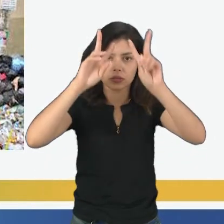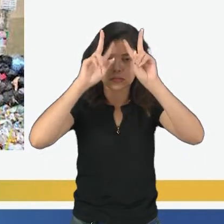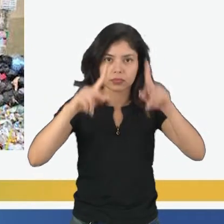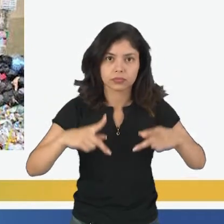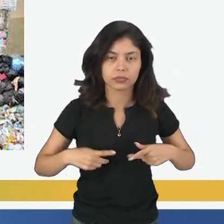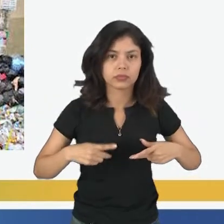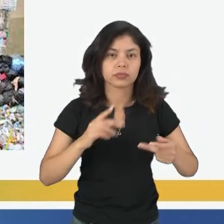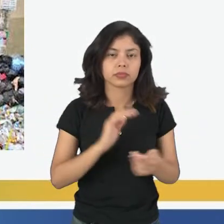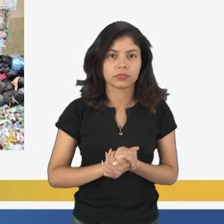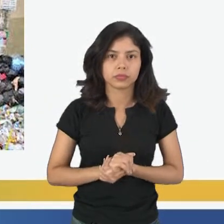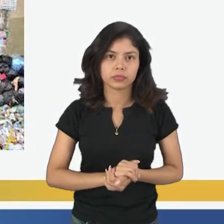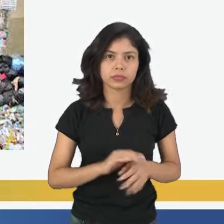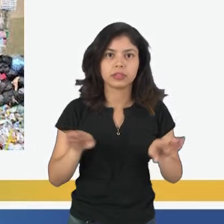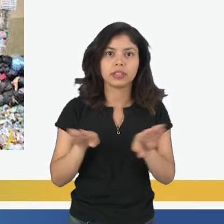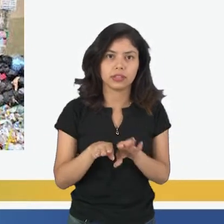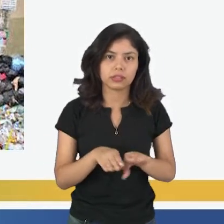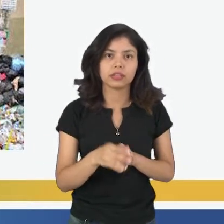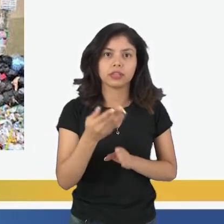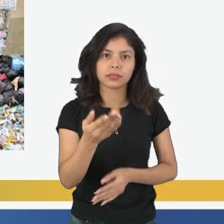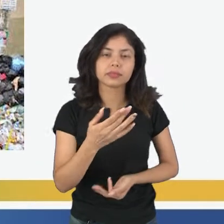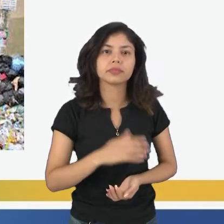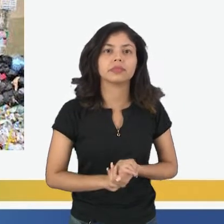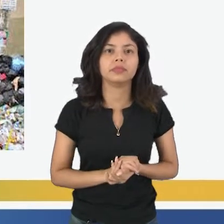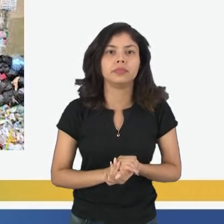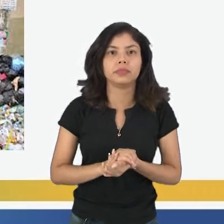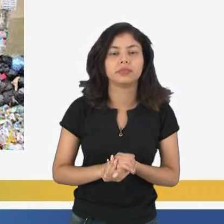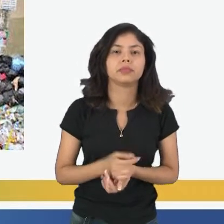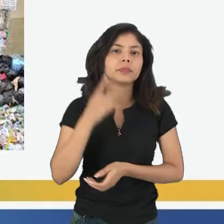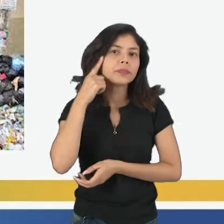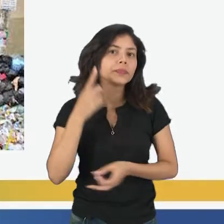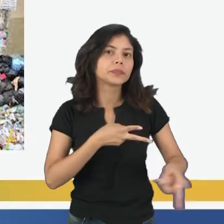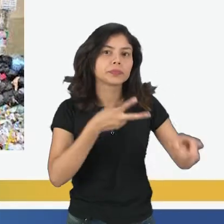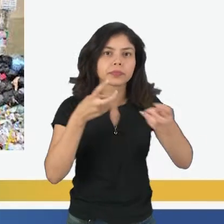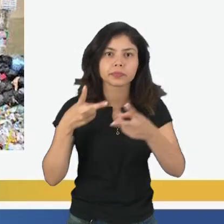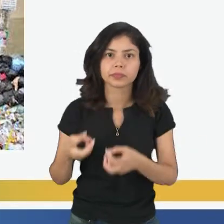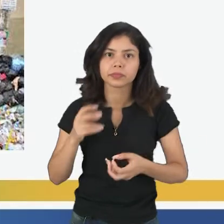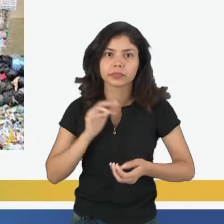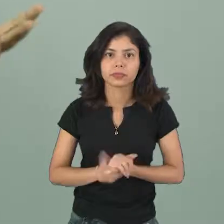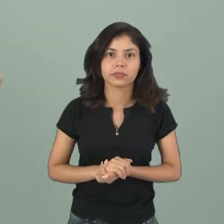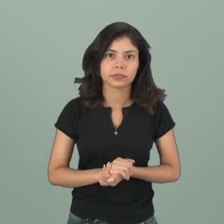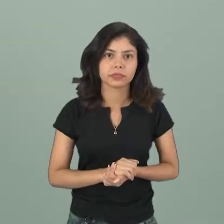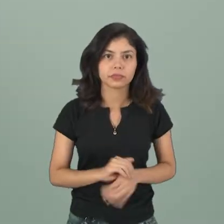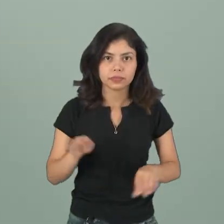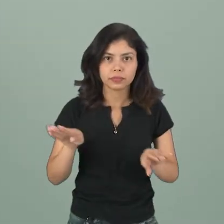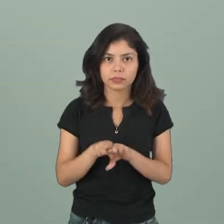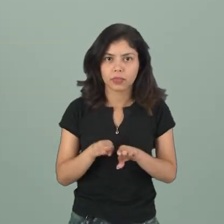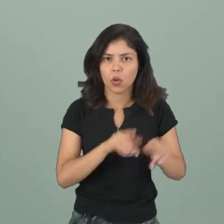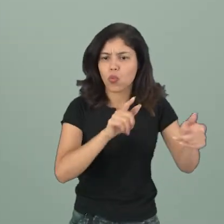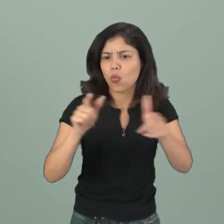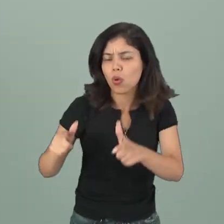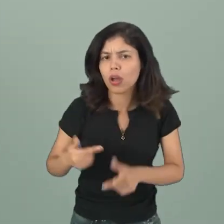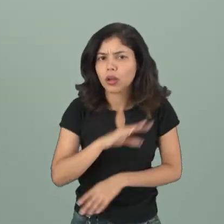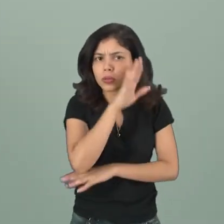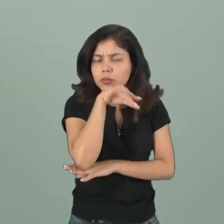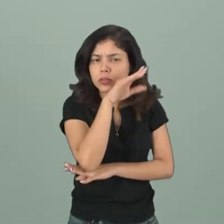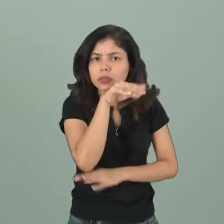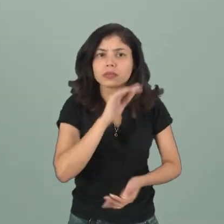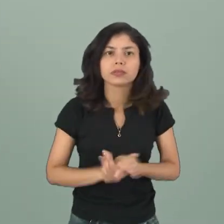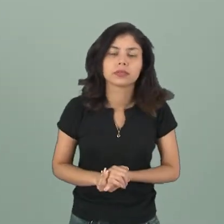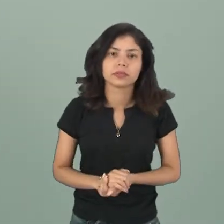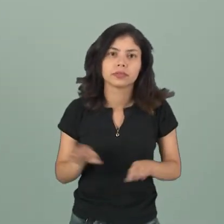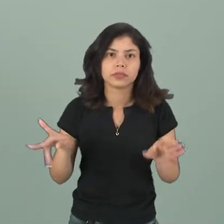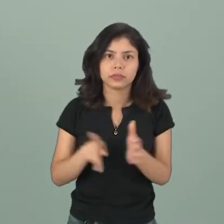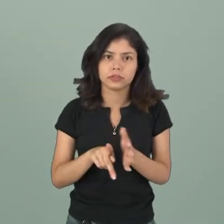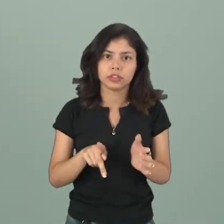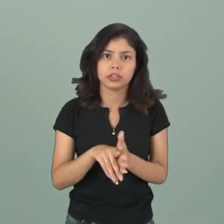pelos ruídos que há na floresta, ele consegue perceber se há animais na localidade dos quais ele esteja caçando,